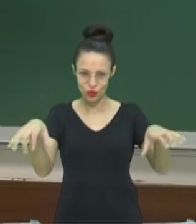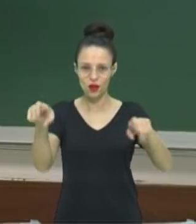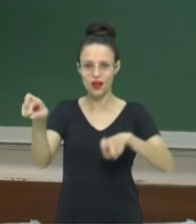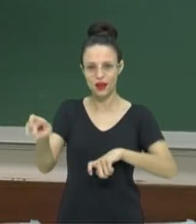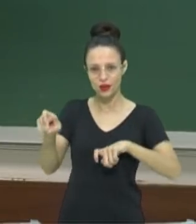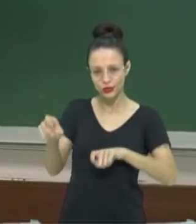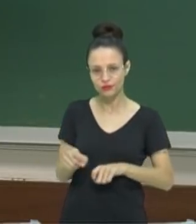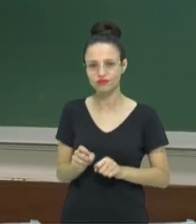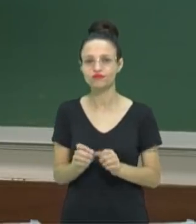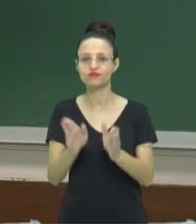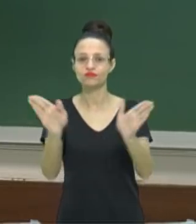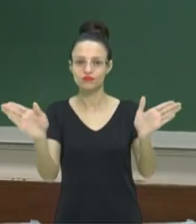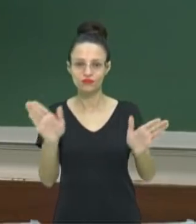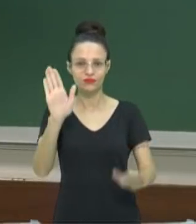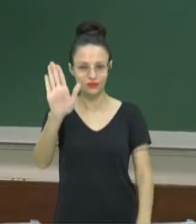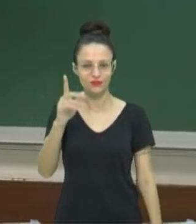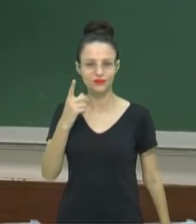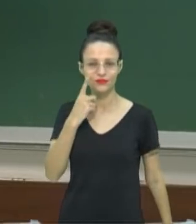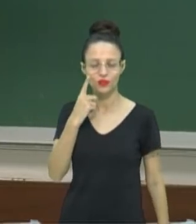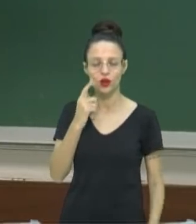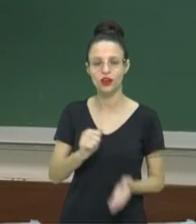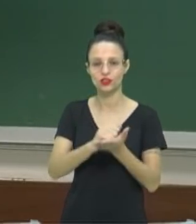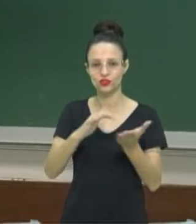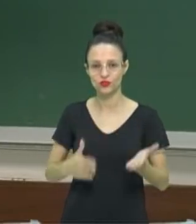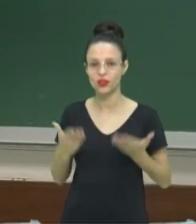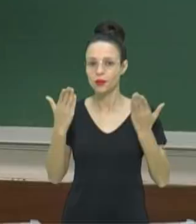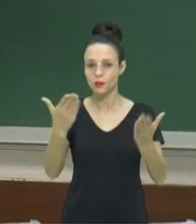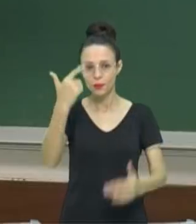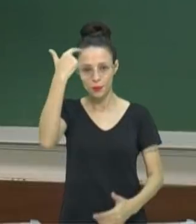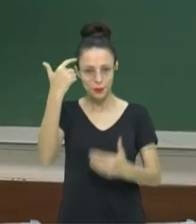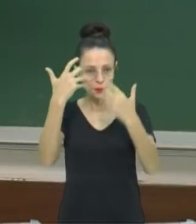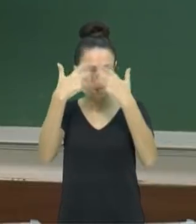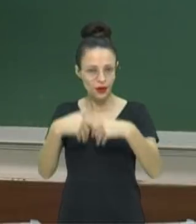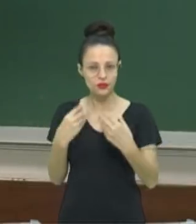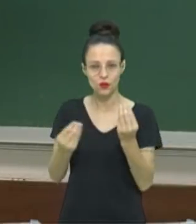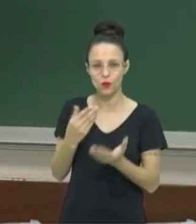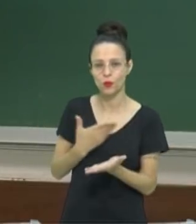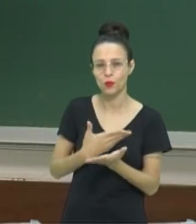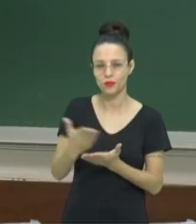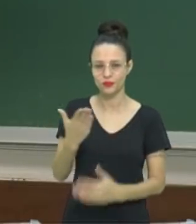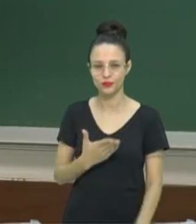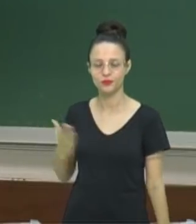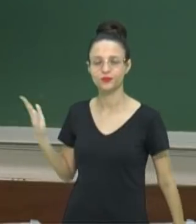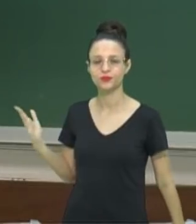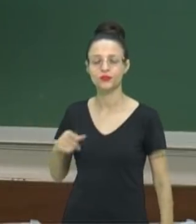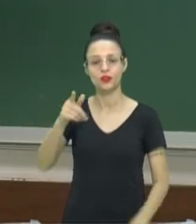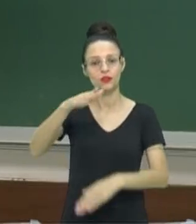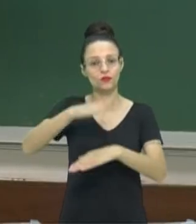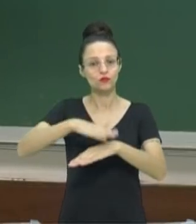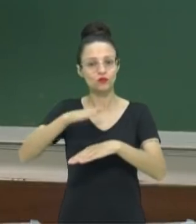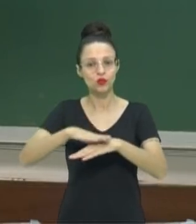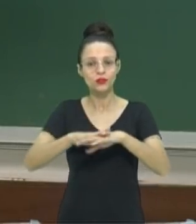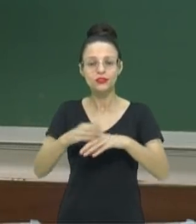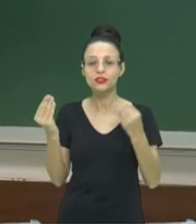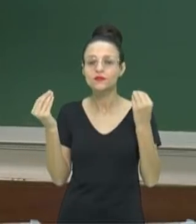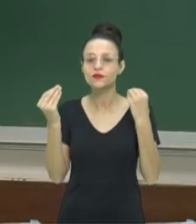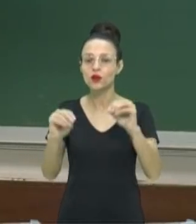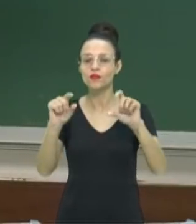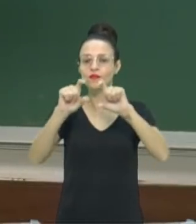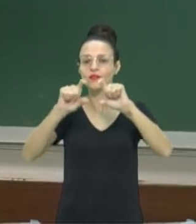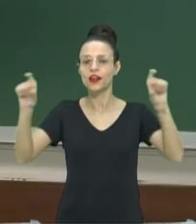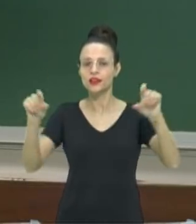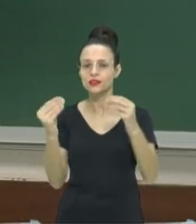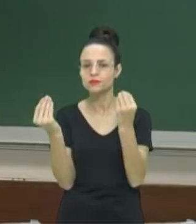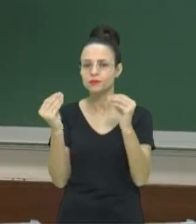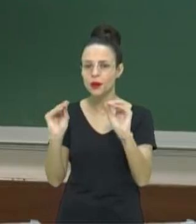coloquei ali, vamos ver a seguir, mas aí coloquei uma atividadezinha para a gente pensar um pouquinho nesse início ali. Vocês vão completar as frases